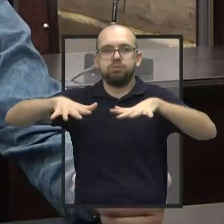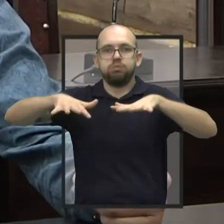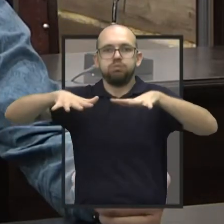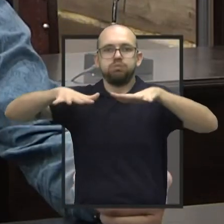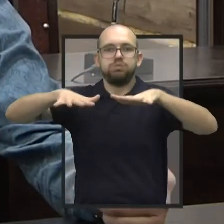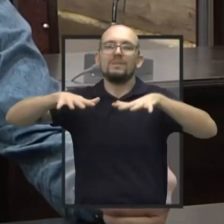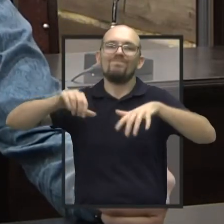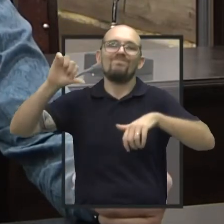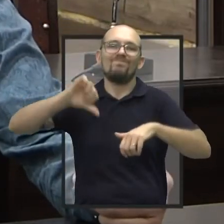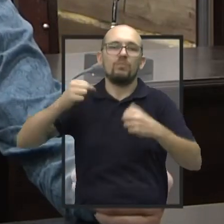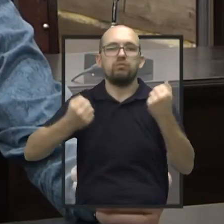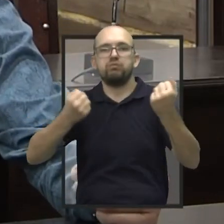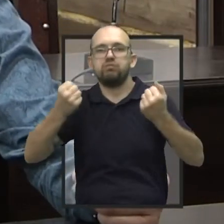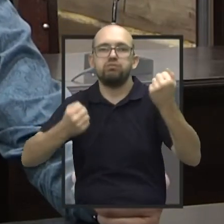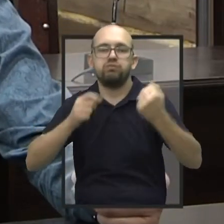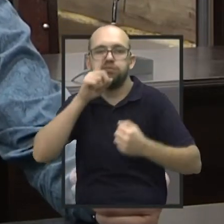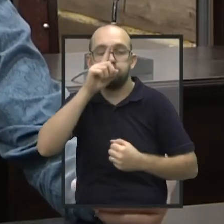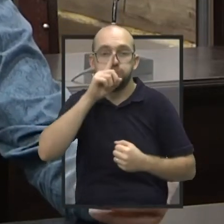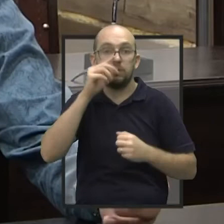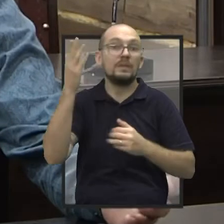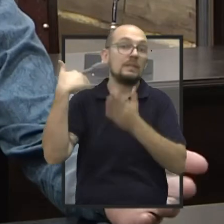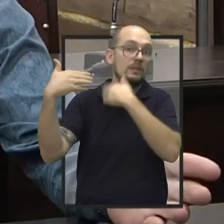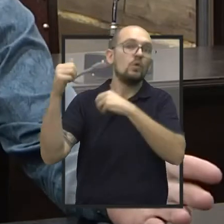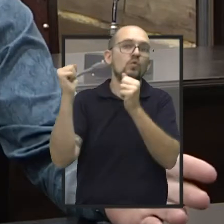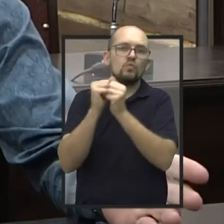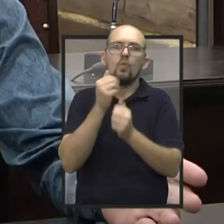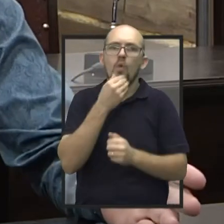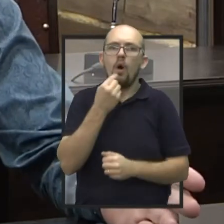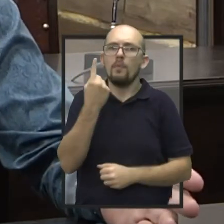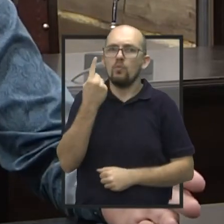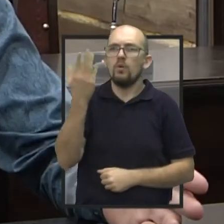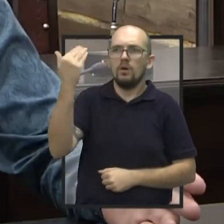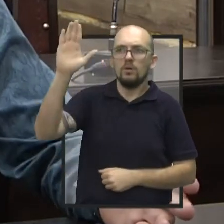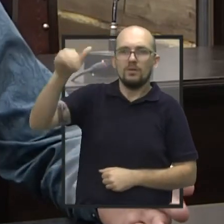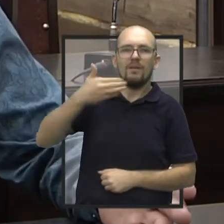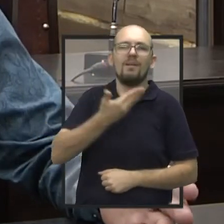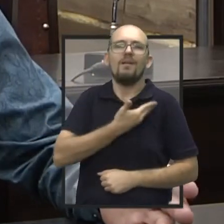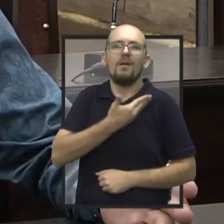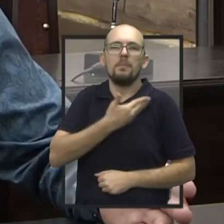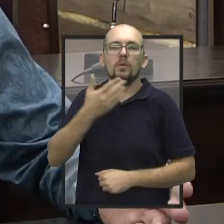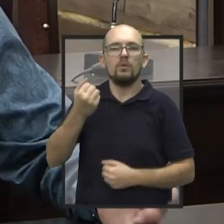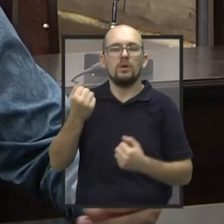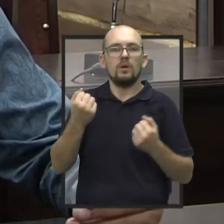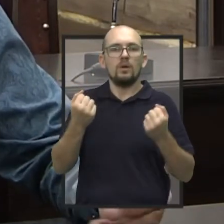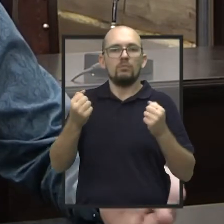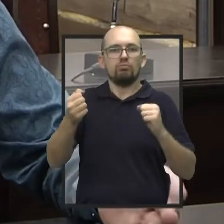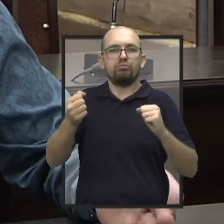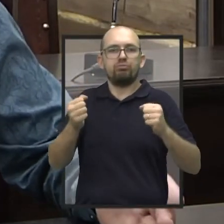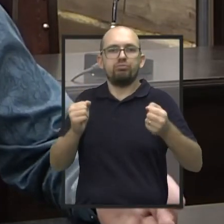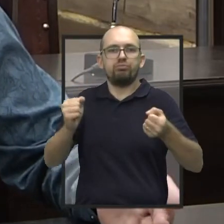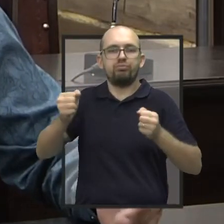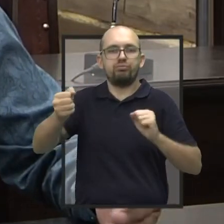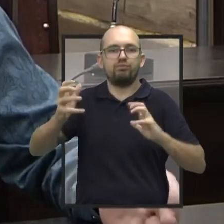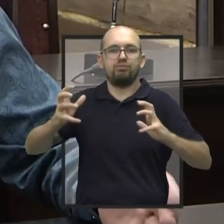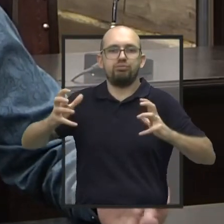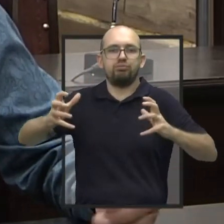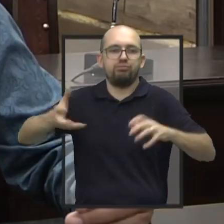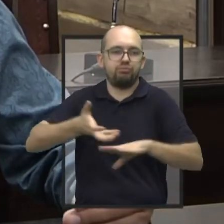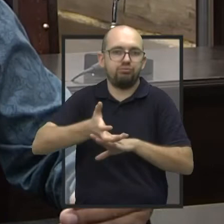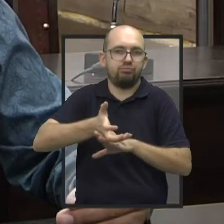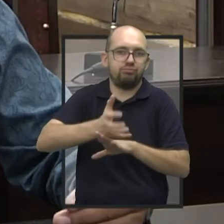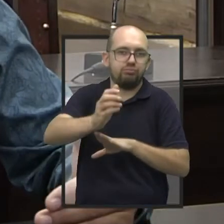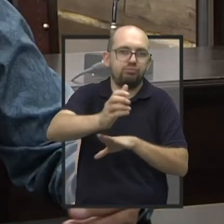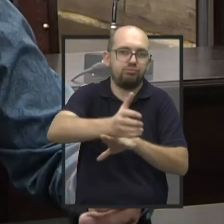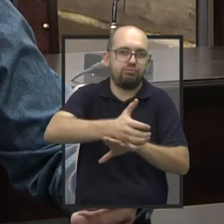seu Ricardo Perim, junto com seu filho, o Márcio Perim, que se dispôs aí com a máquina tirar aquele barro da rodovia. Nós lavamos todo o local, tudo, para